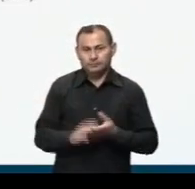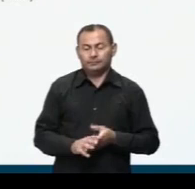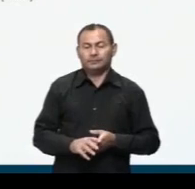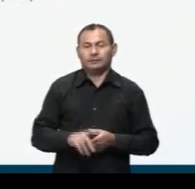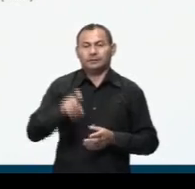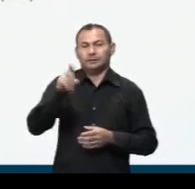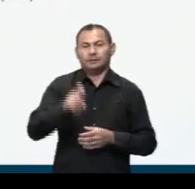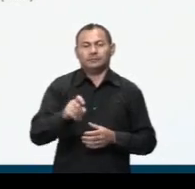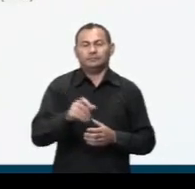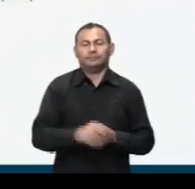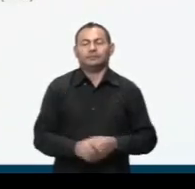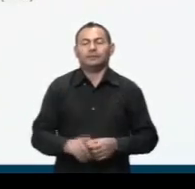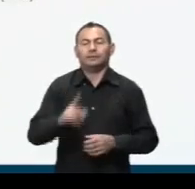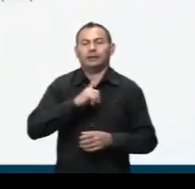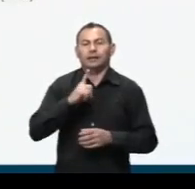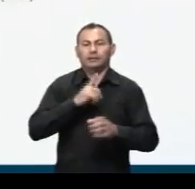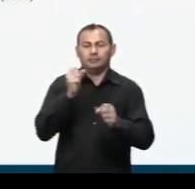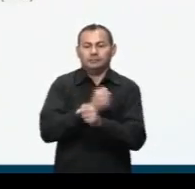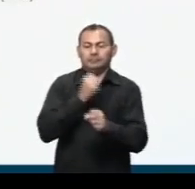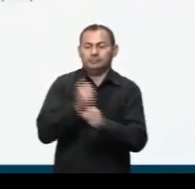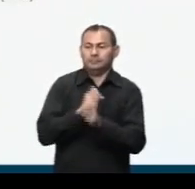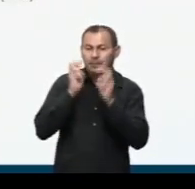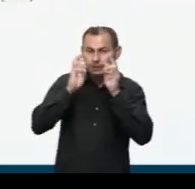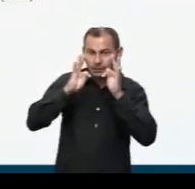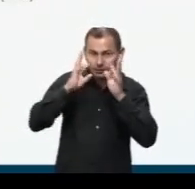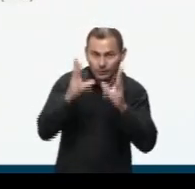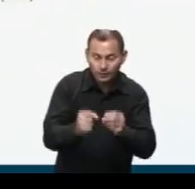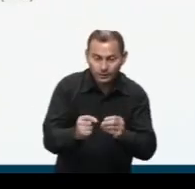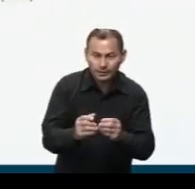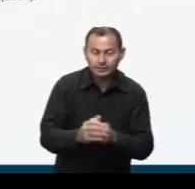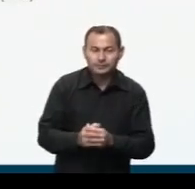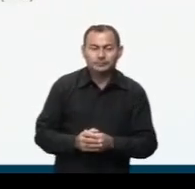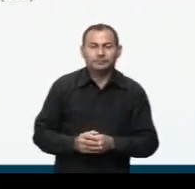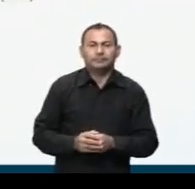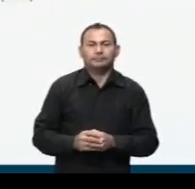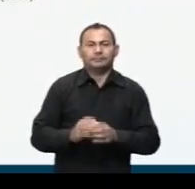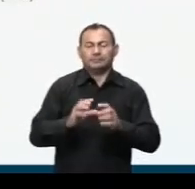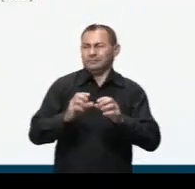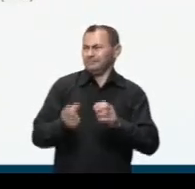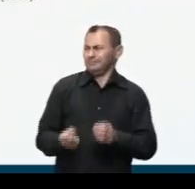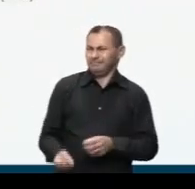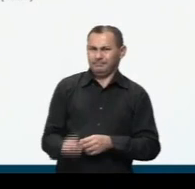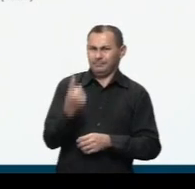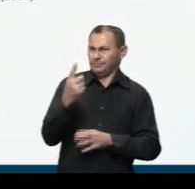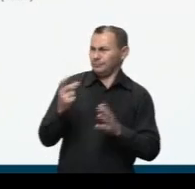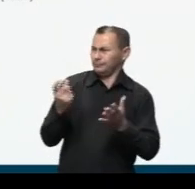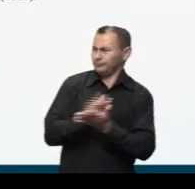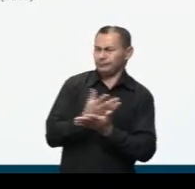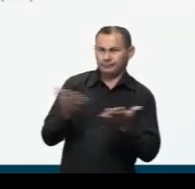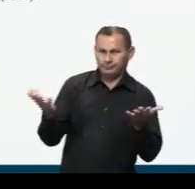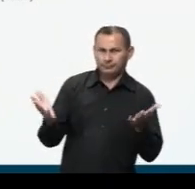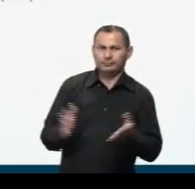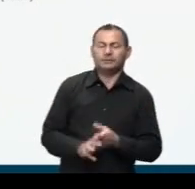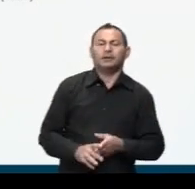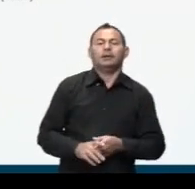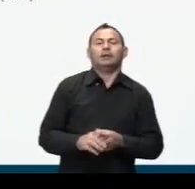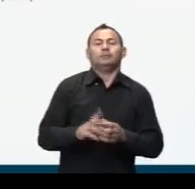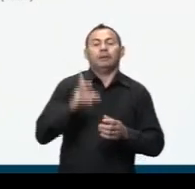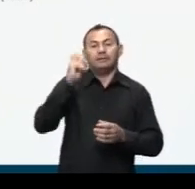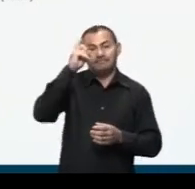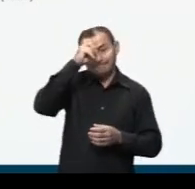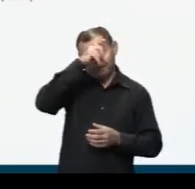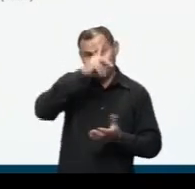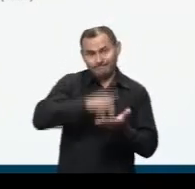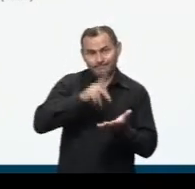Que seja. E ele tem essa construção toda esquisita aqui, certo? Bem